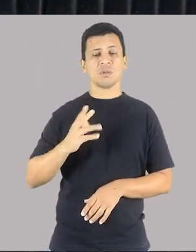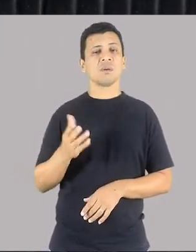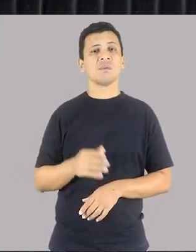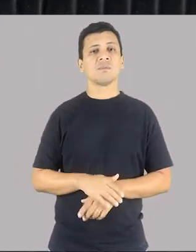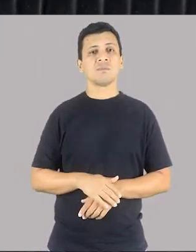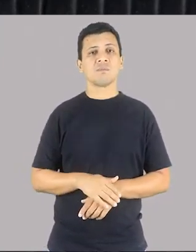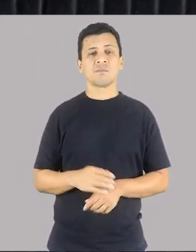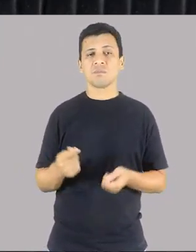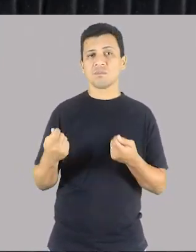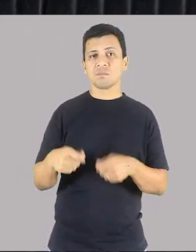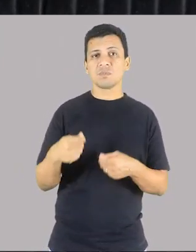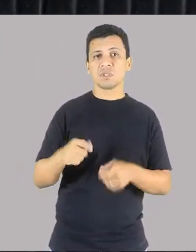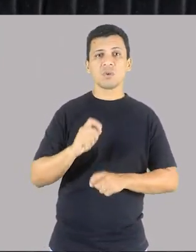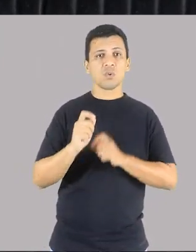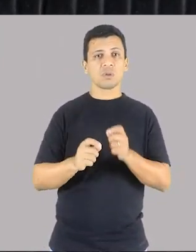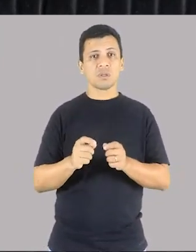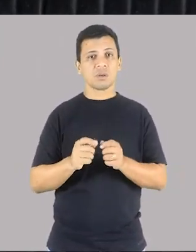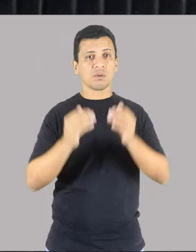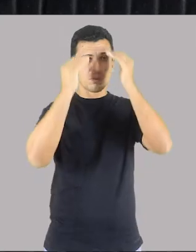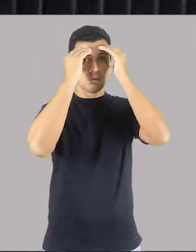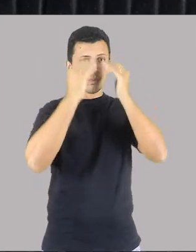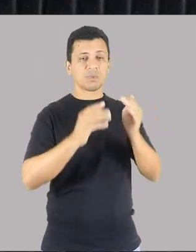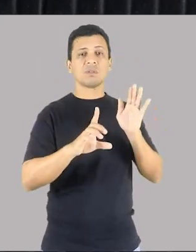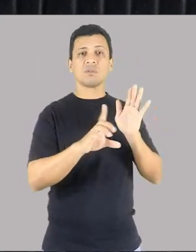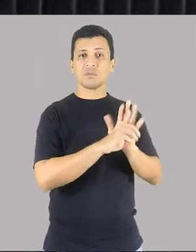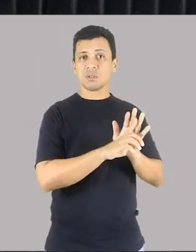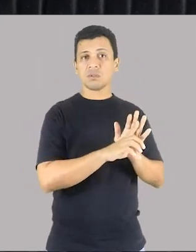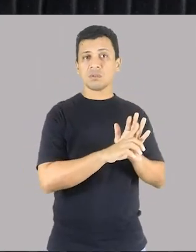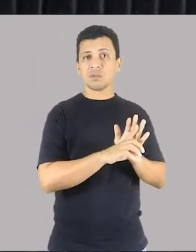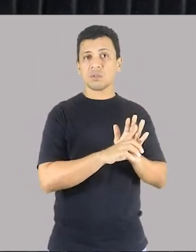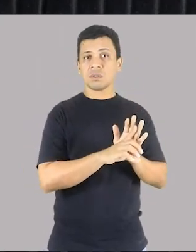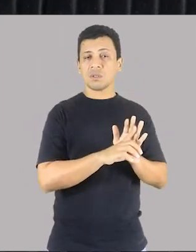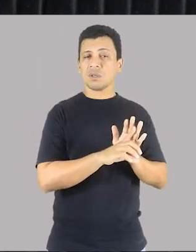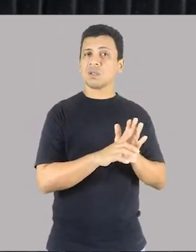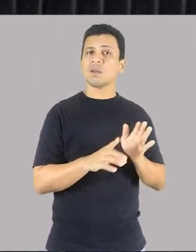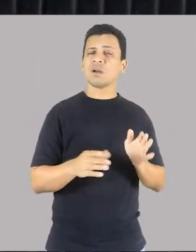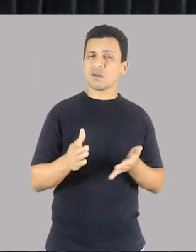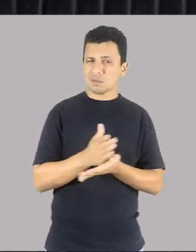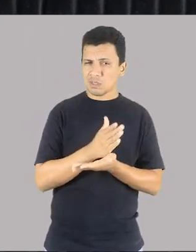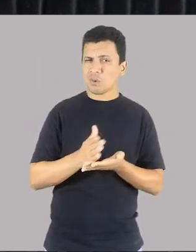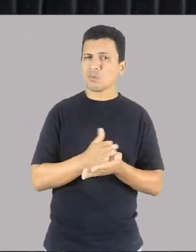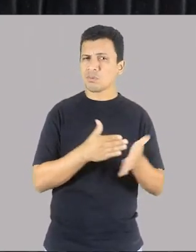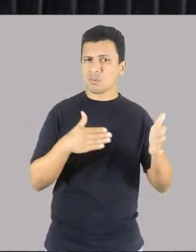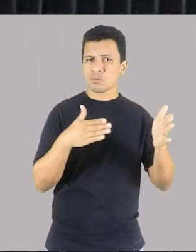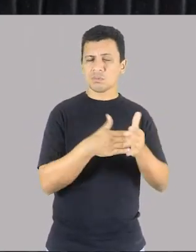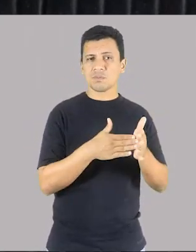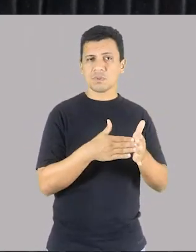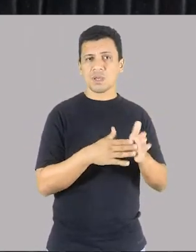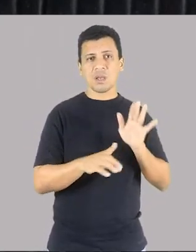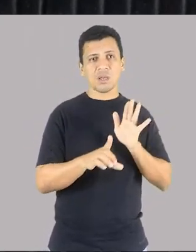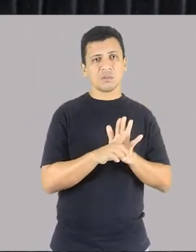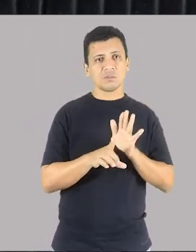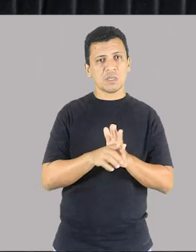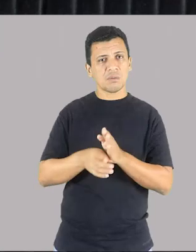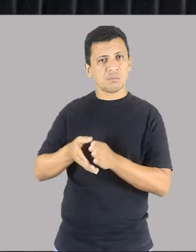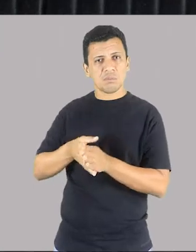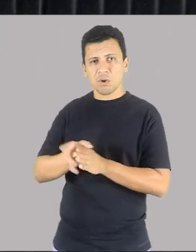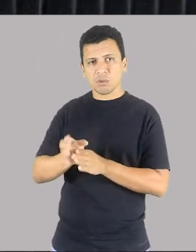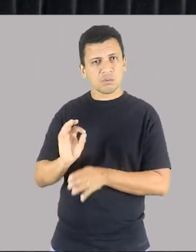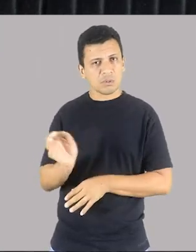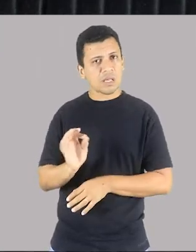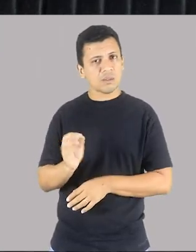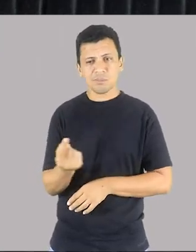pública. Como eu conversava ainda há pouco, a legalidade para o particular, ela é uma não contradição. Ou seja, a mim, a